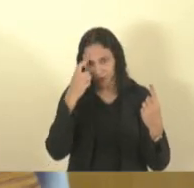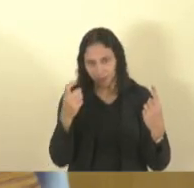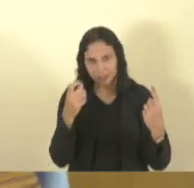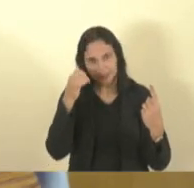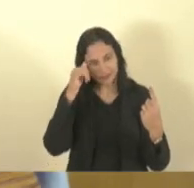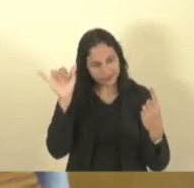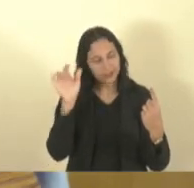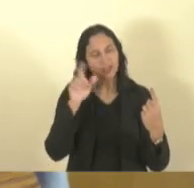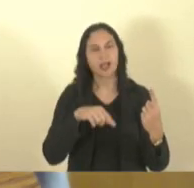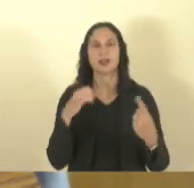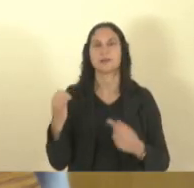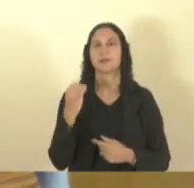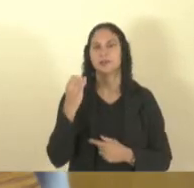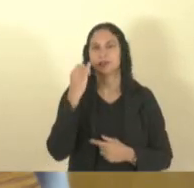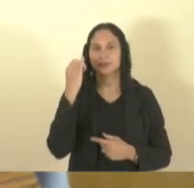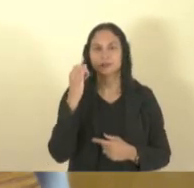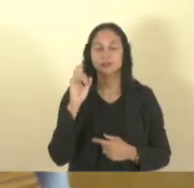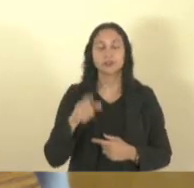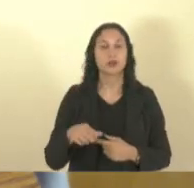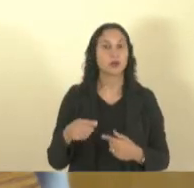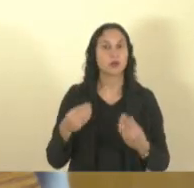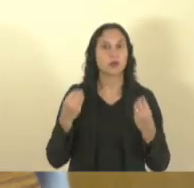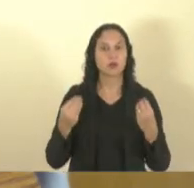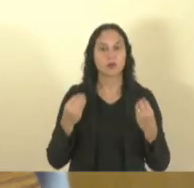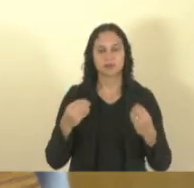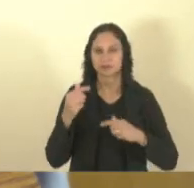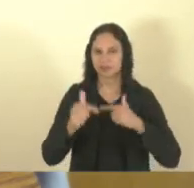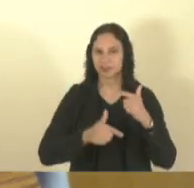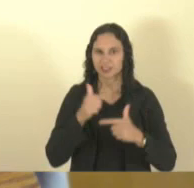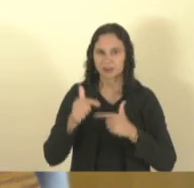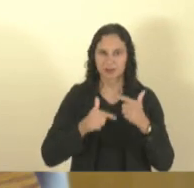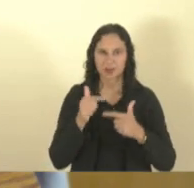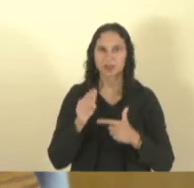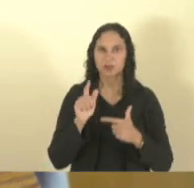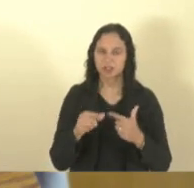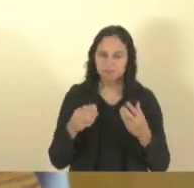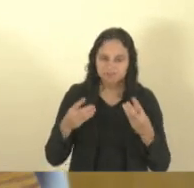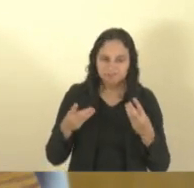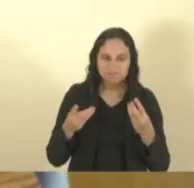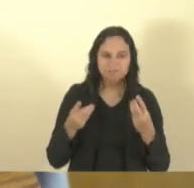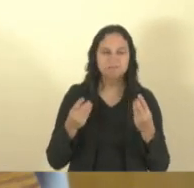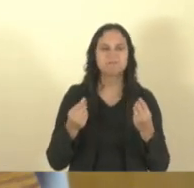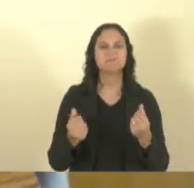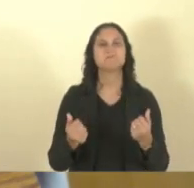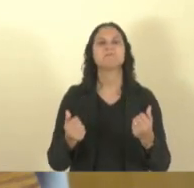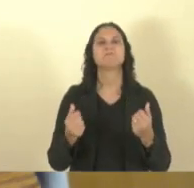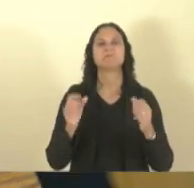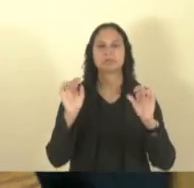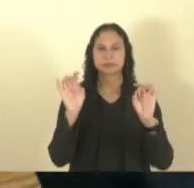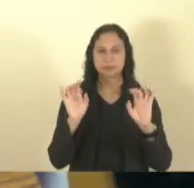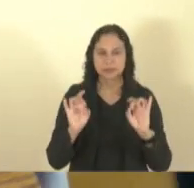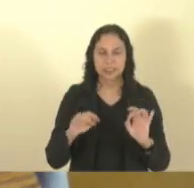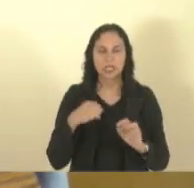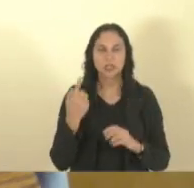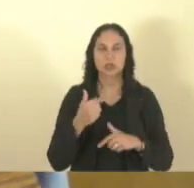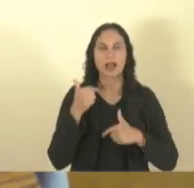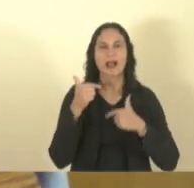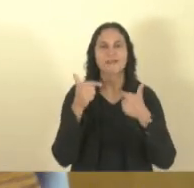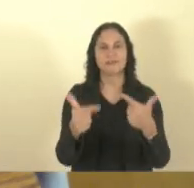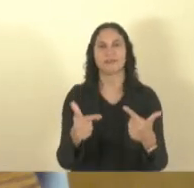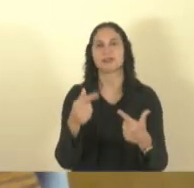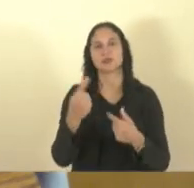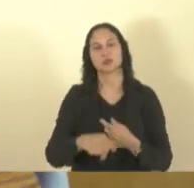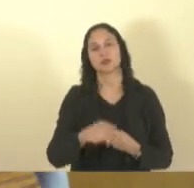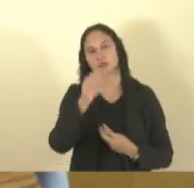nosso país? Então é incalculável o grande avanço que a gente está tendo na política pública aqui no